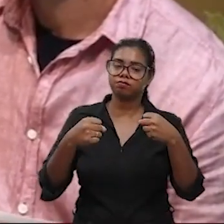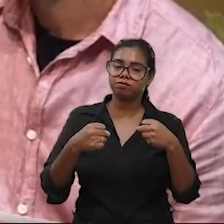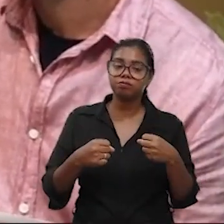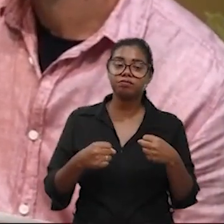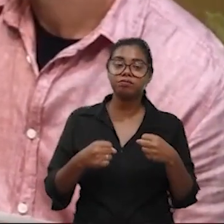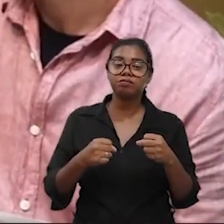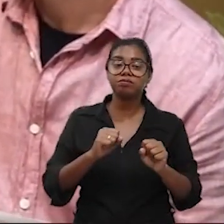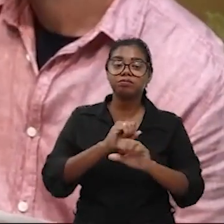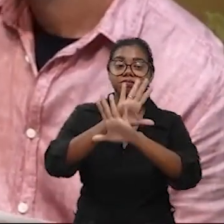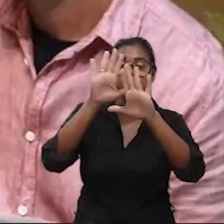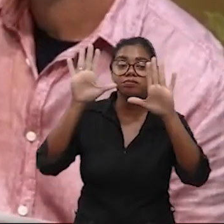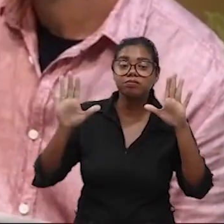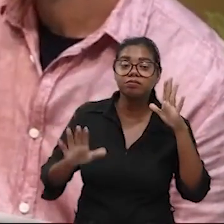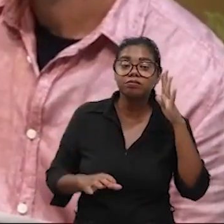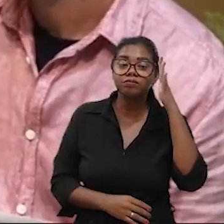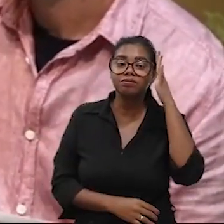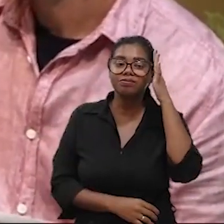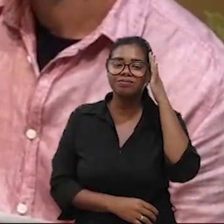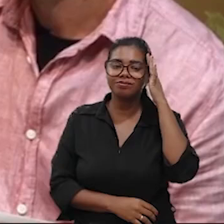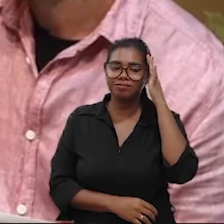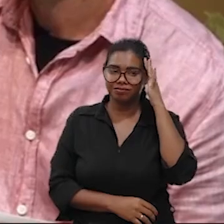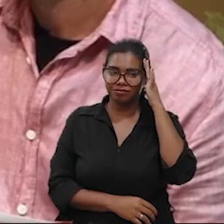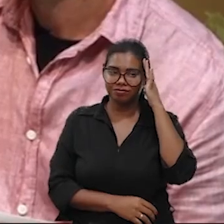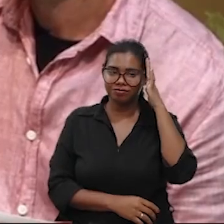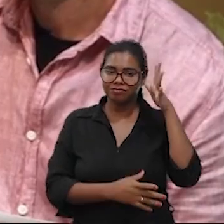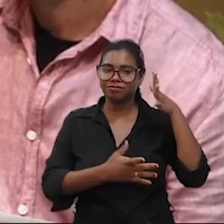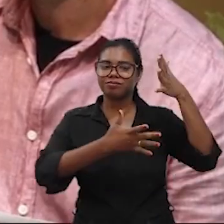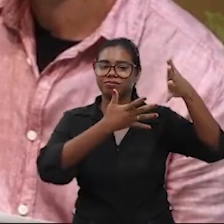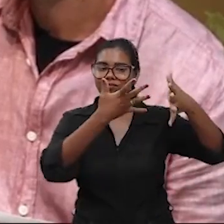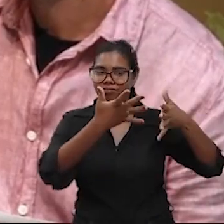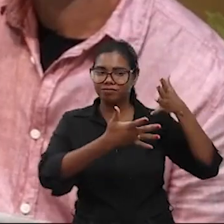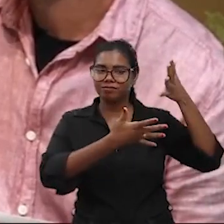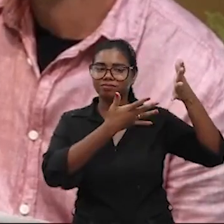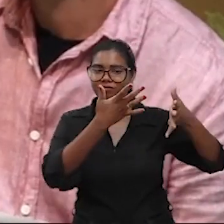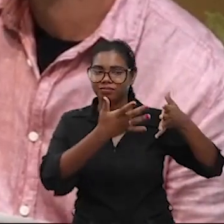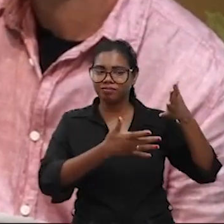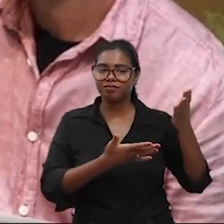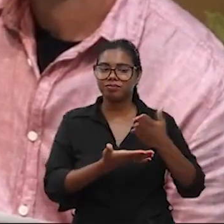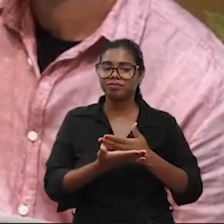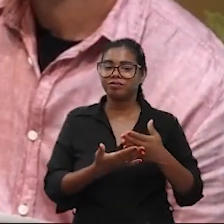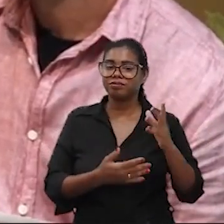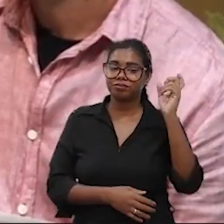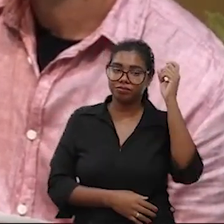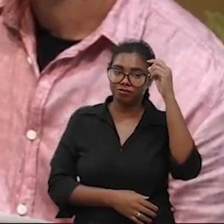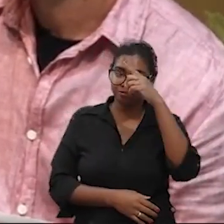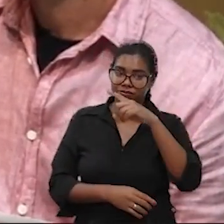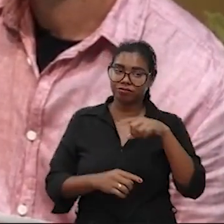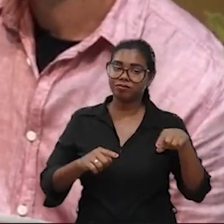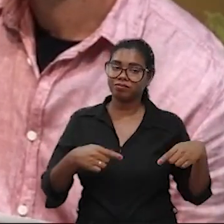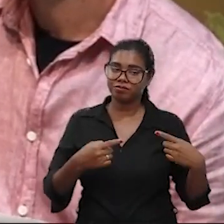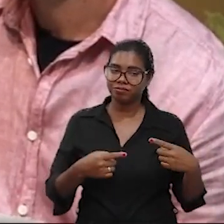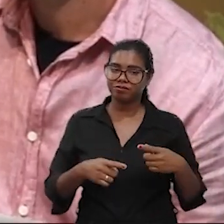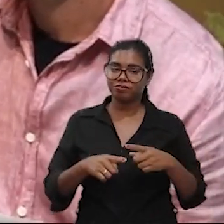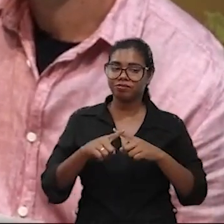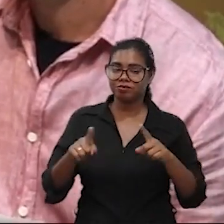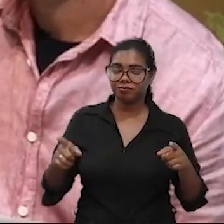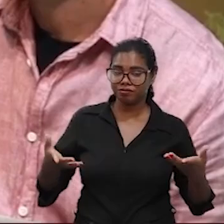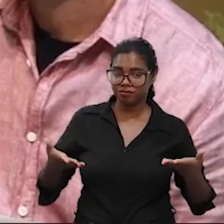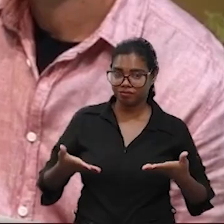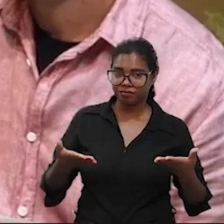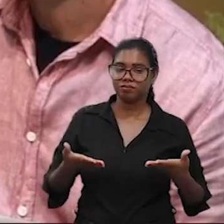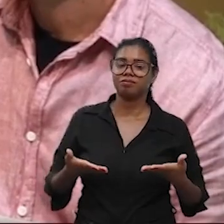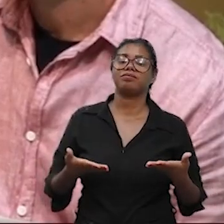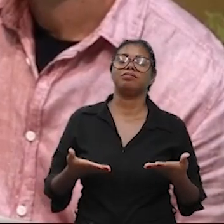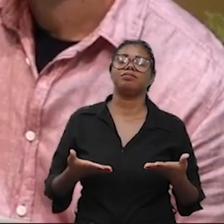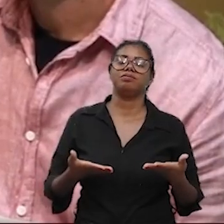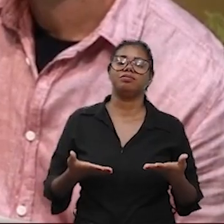a qualidade daquela mensagem. Então, no começo foi difícil, mas hoje eu consigo agir,